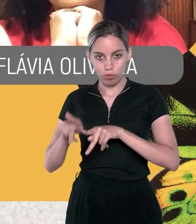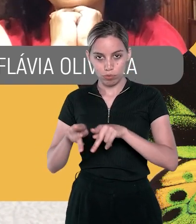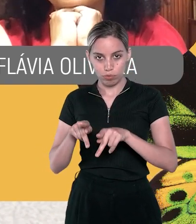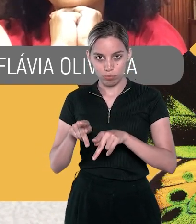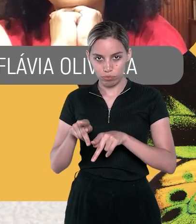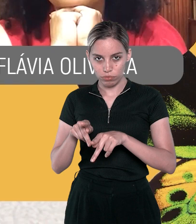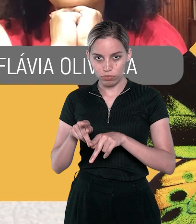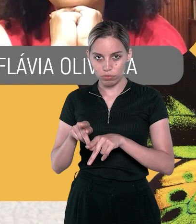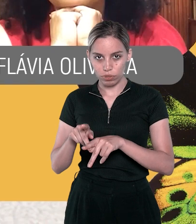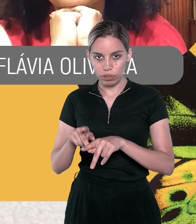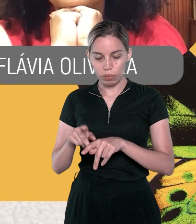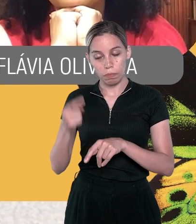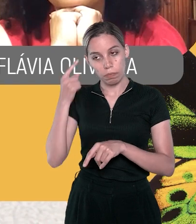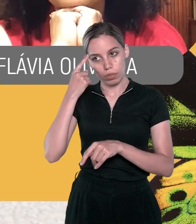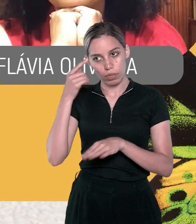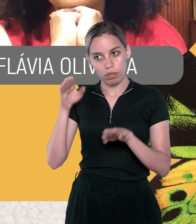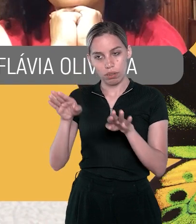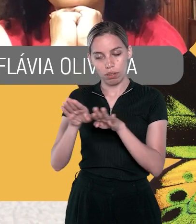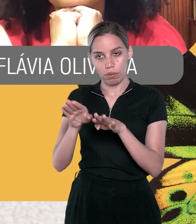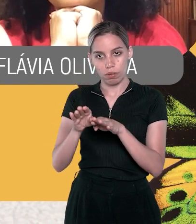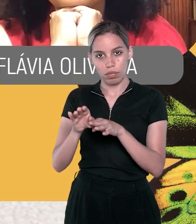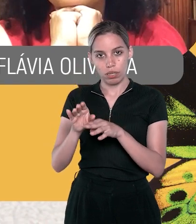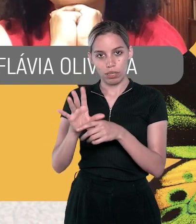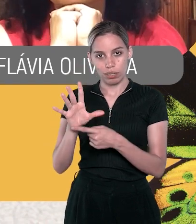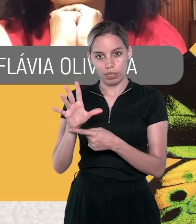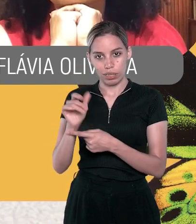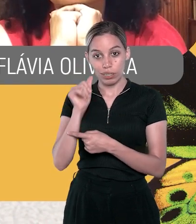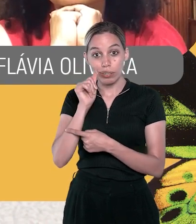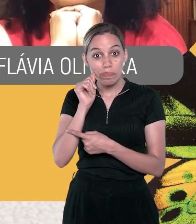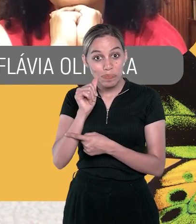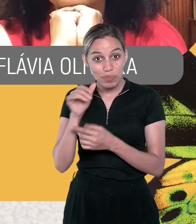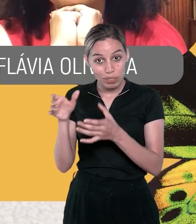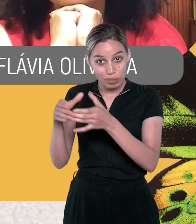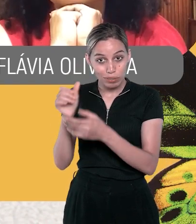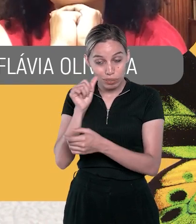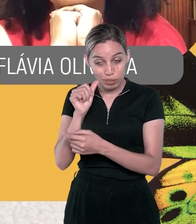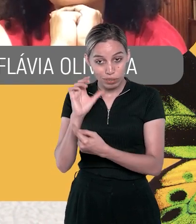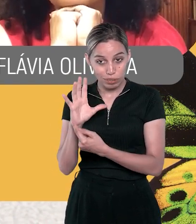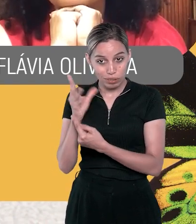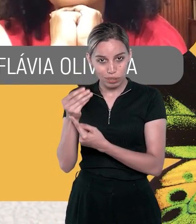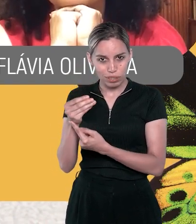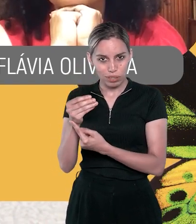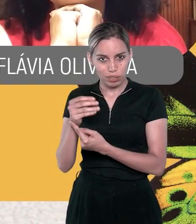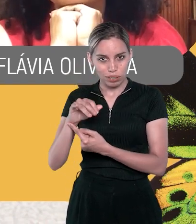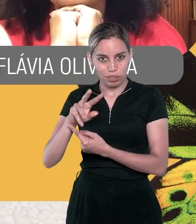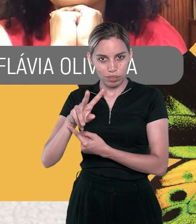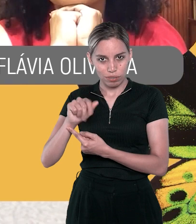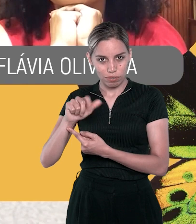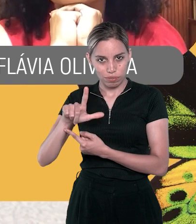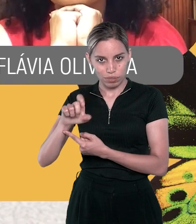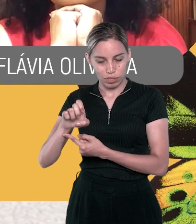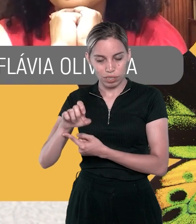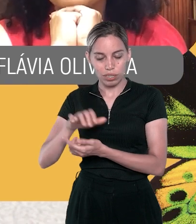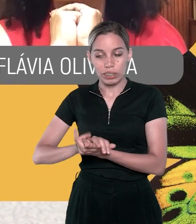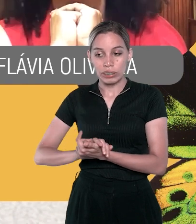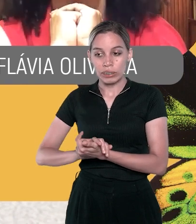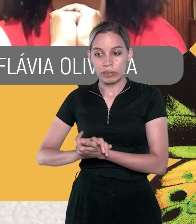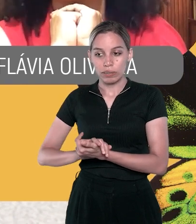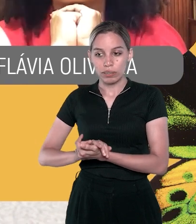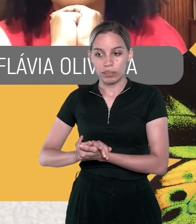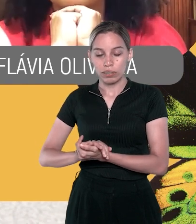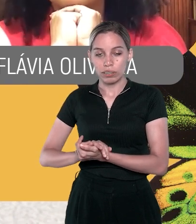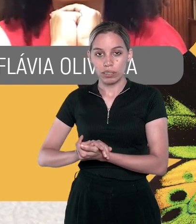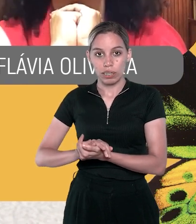das artesãs do Vale do Jequitinhonha, né? Como elas fizeram uma revolução própria, mas coletiva. Né? Isabel,